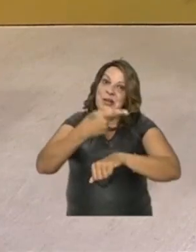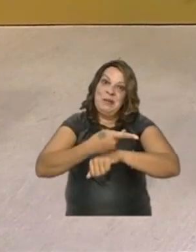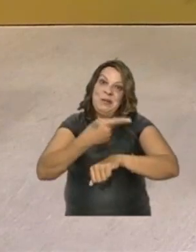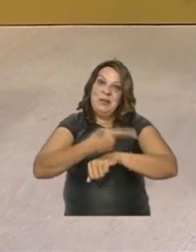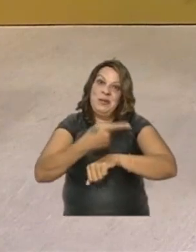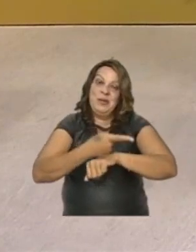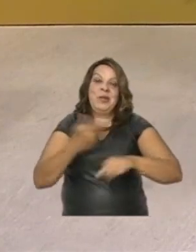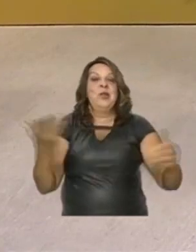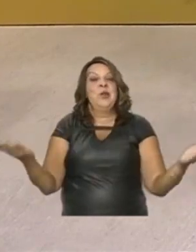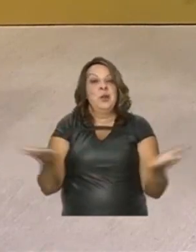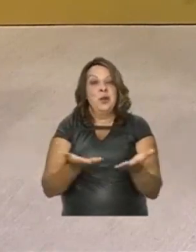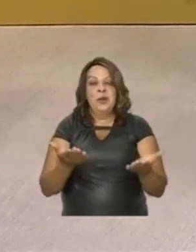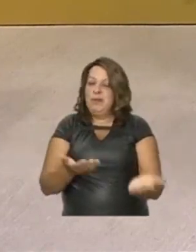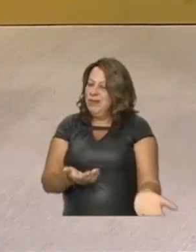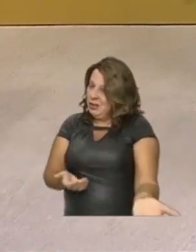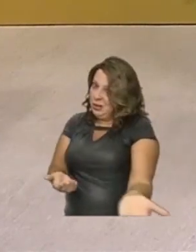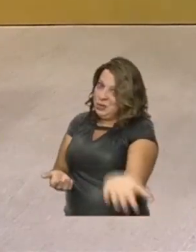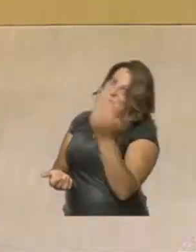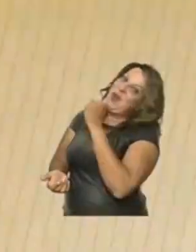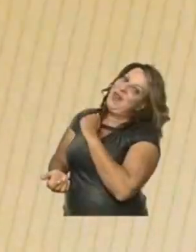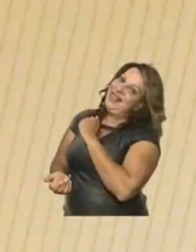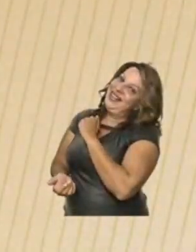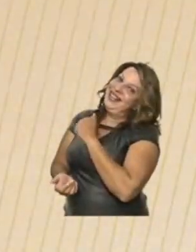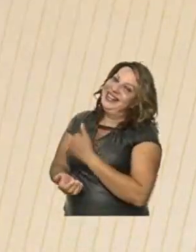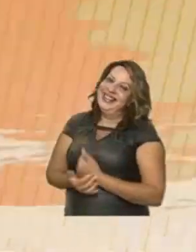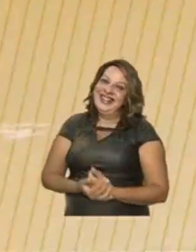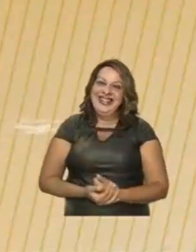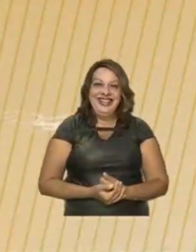segundo prêmio de hoje. Simbora!